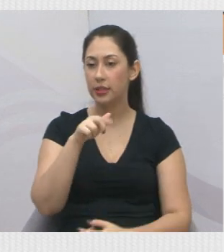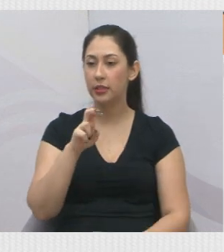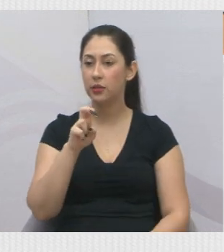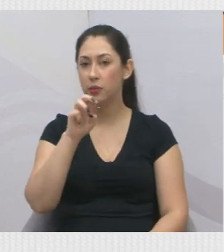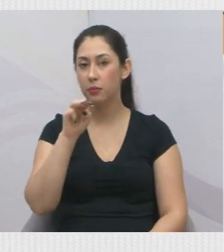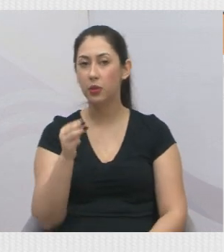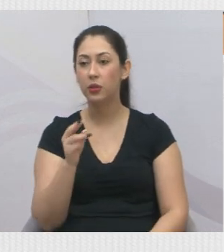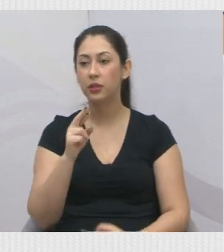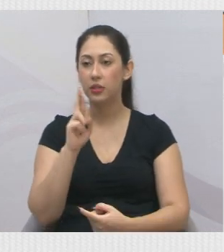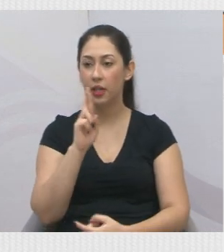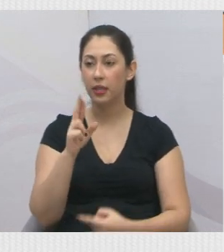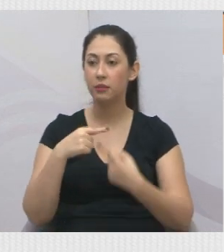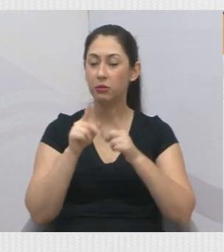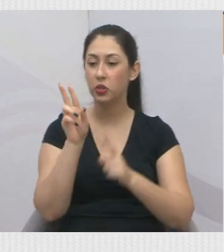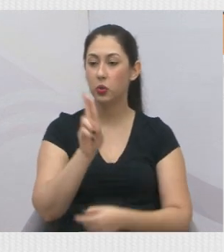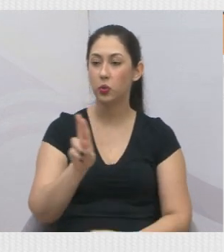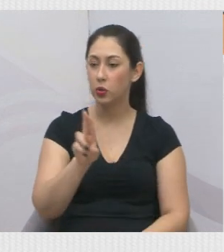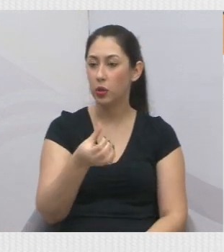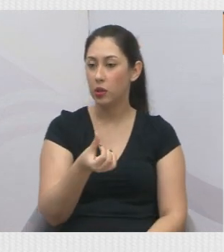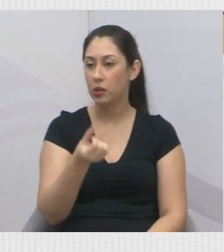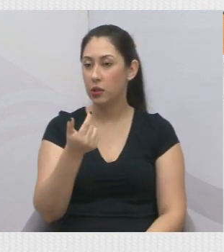75.197 e gastos até o período